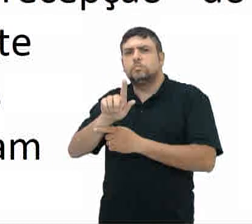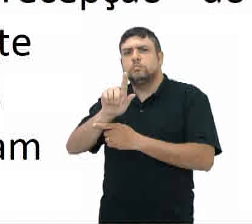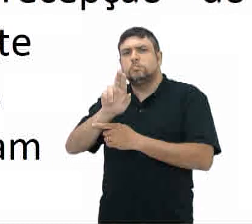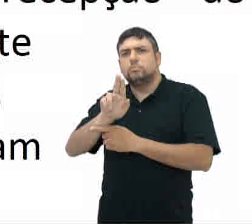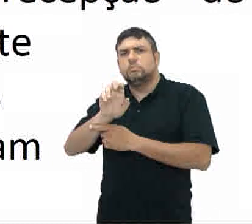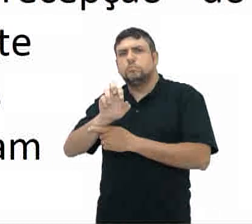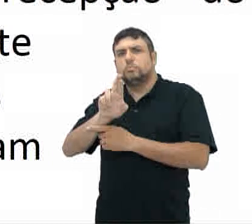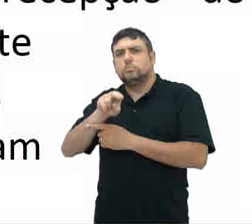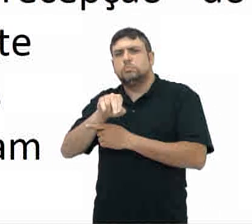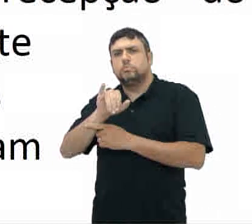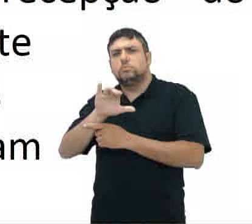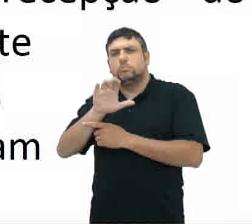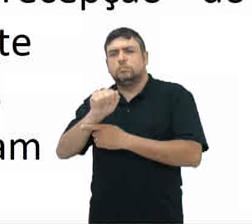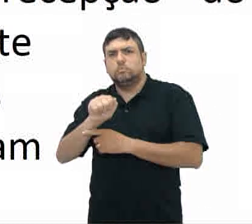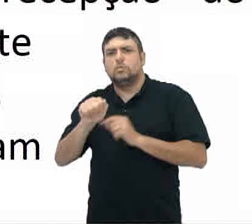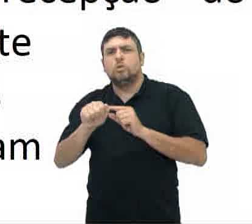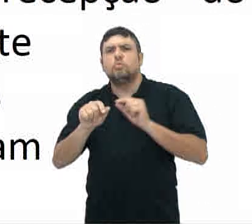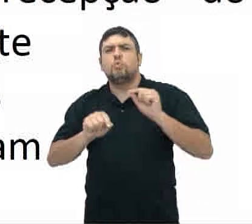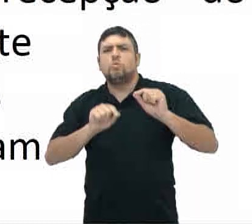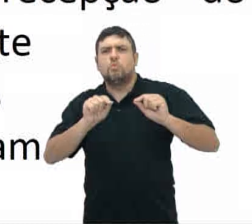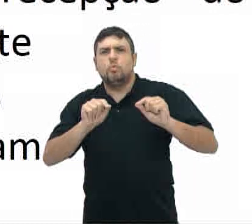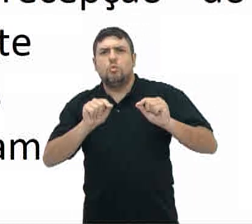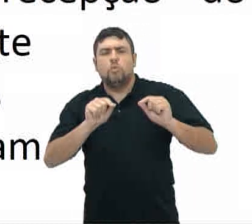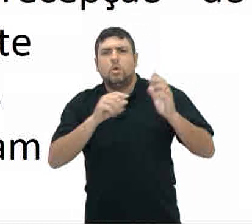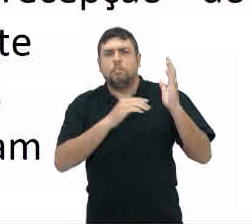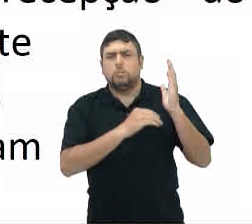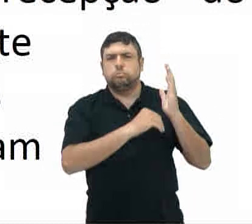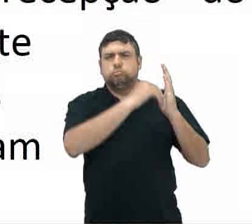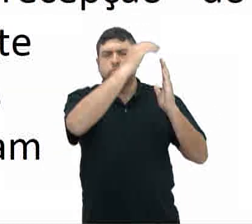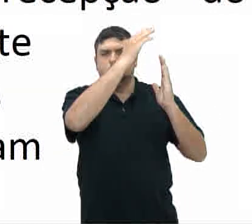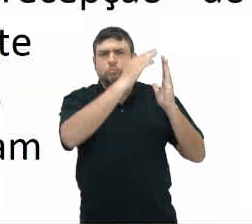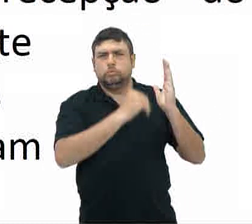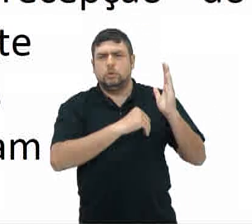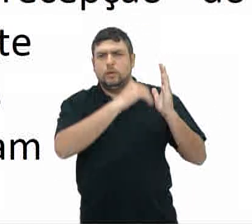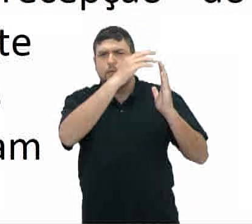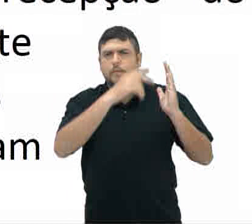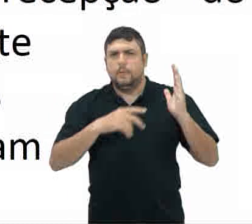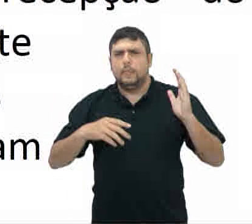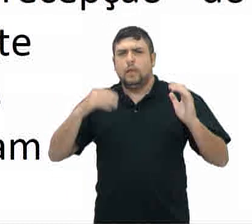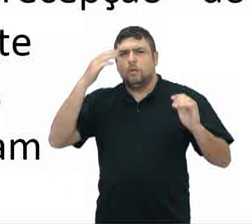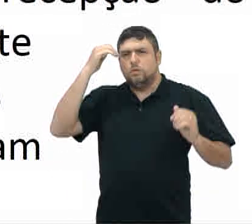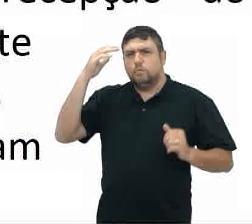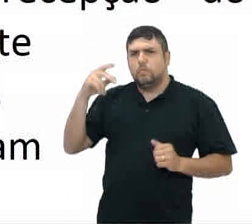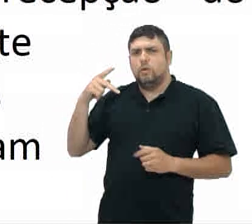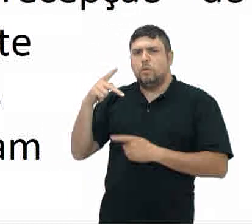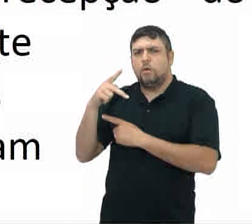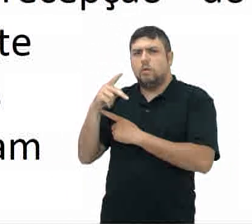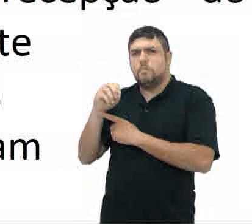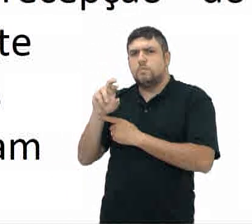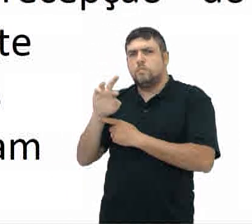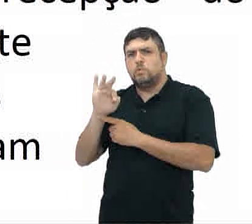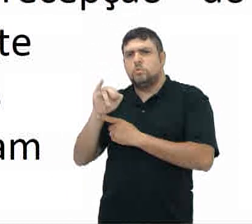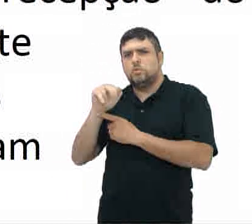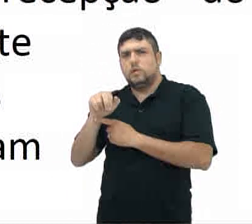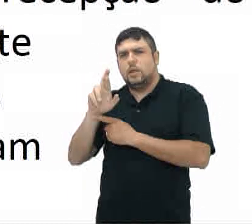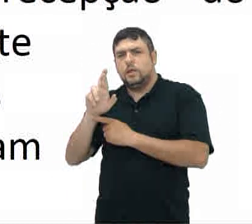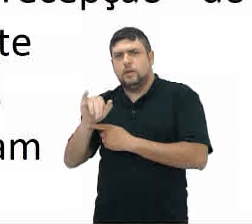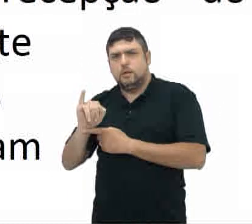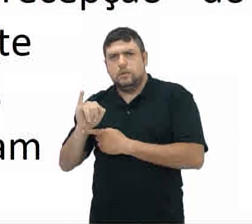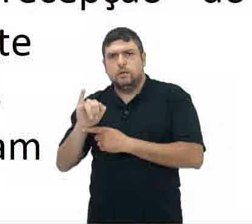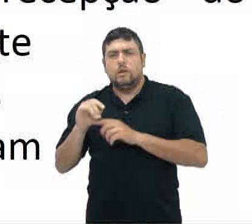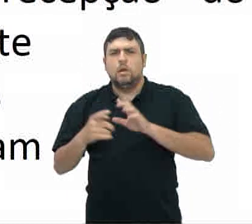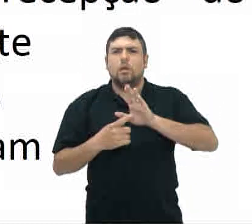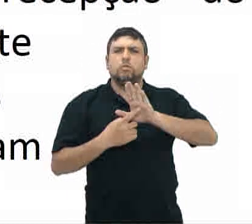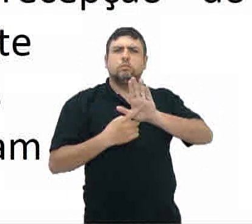o bombardeio da cidade espanhola, das telas de Portinari sobre os imigrantes ou das imagens do apreço pela